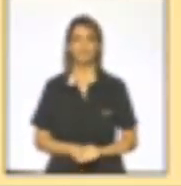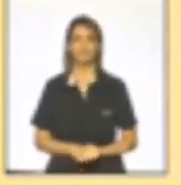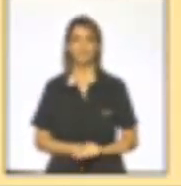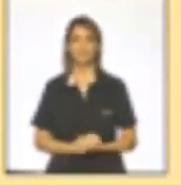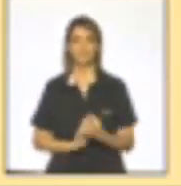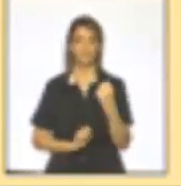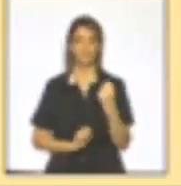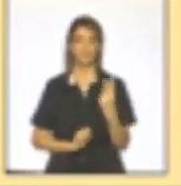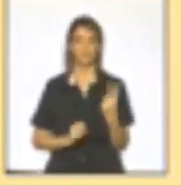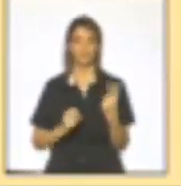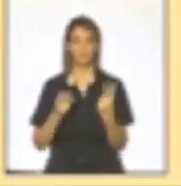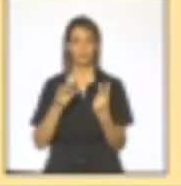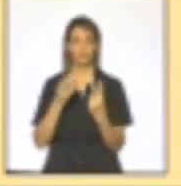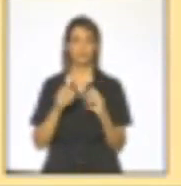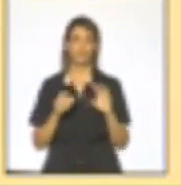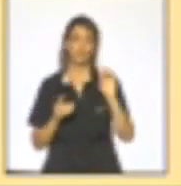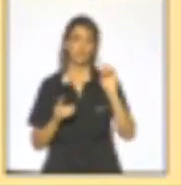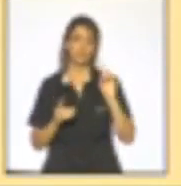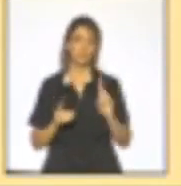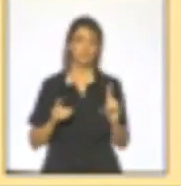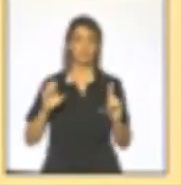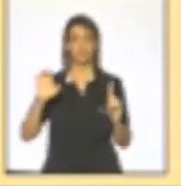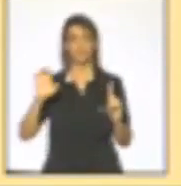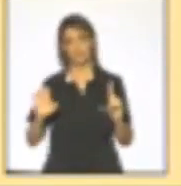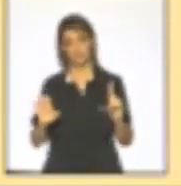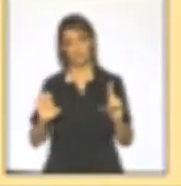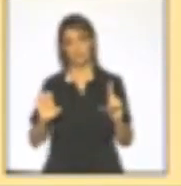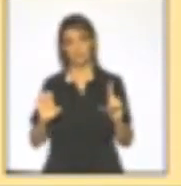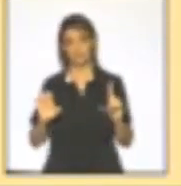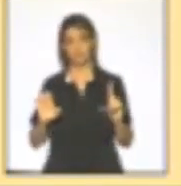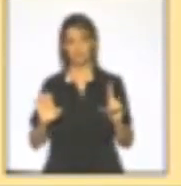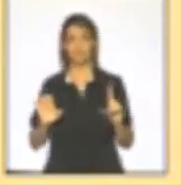dois em dois, da direita para a esquerda.